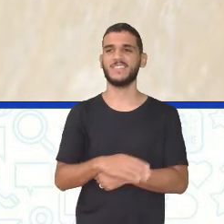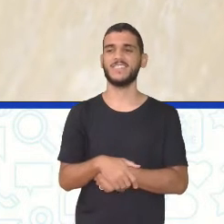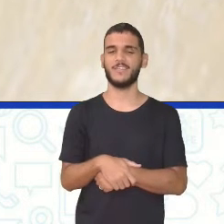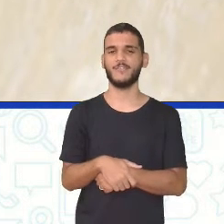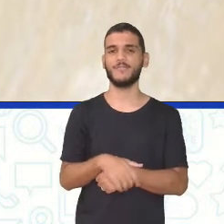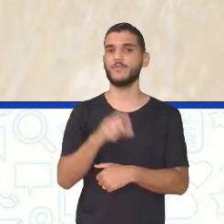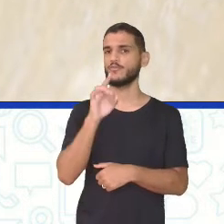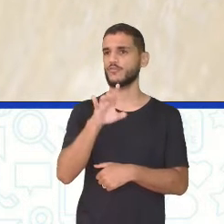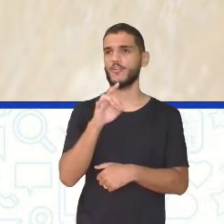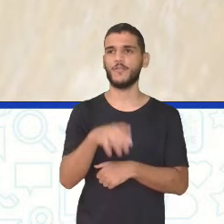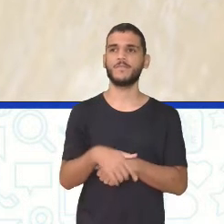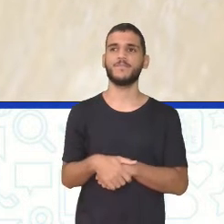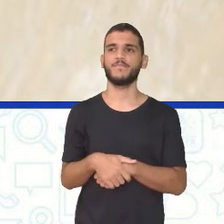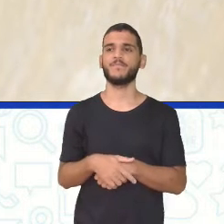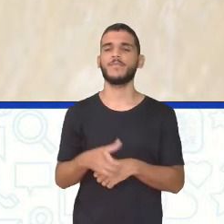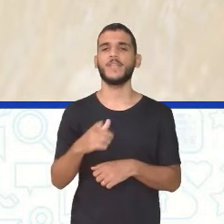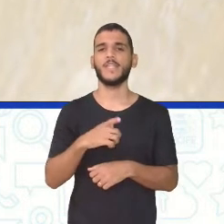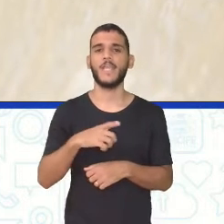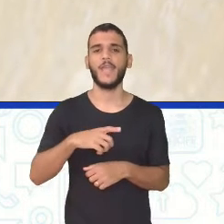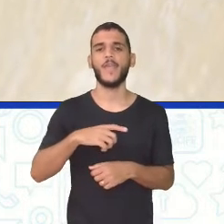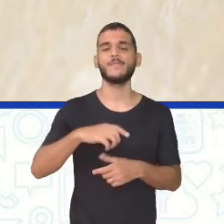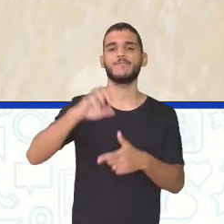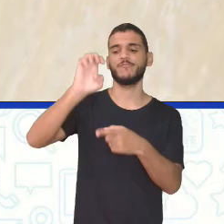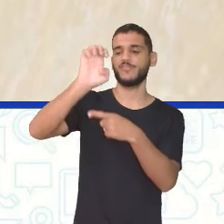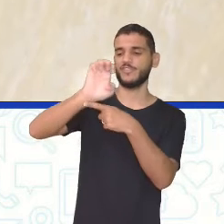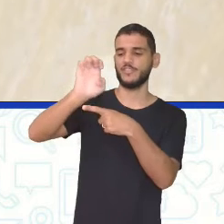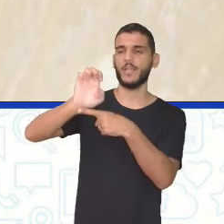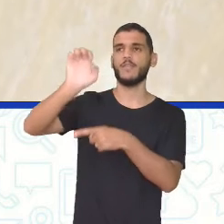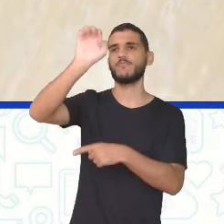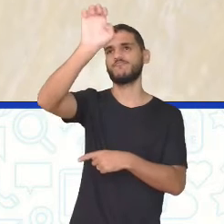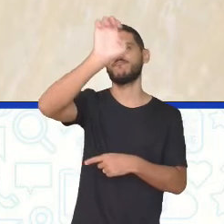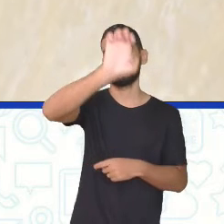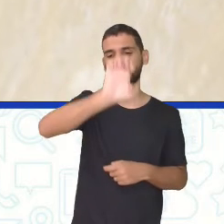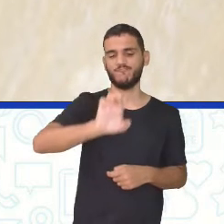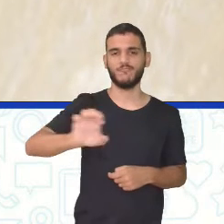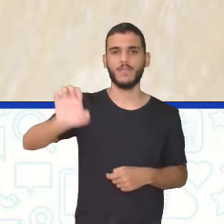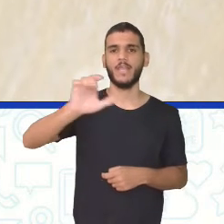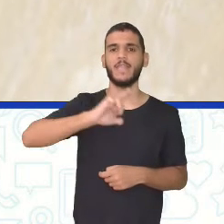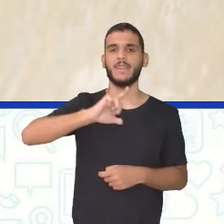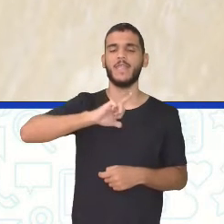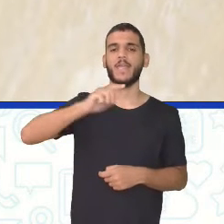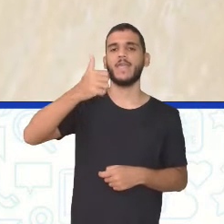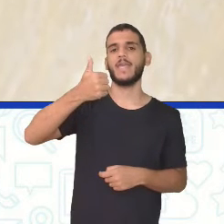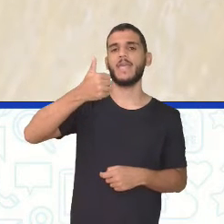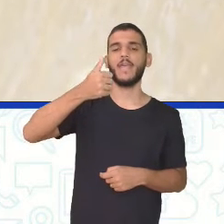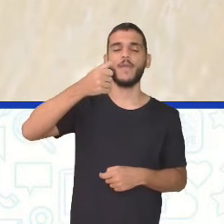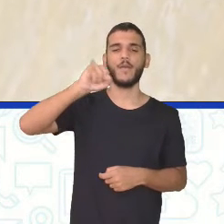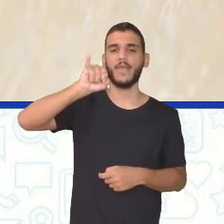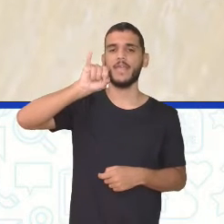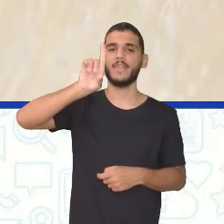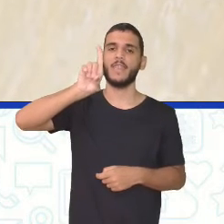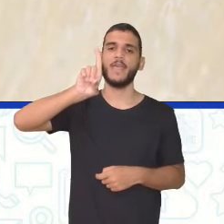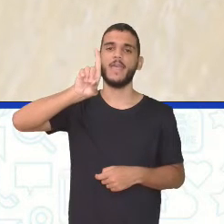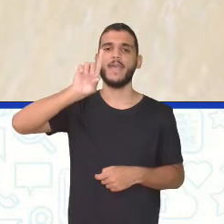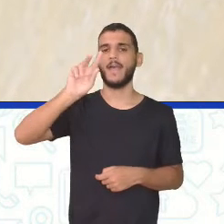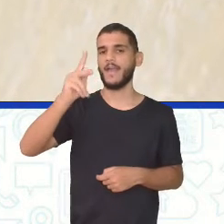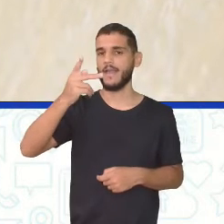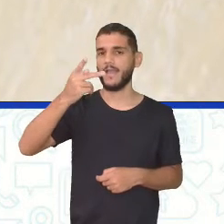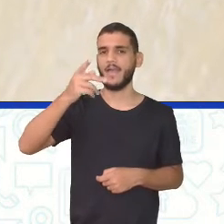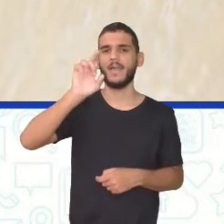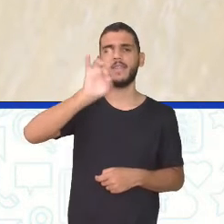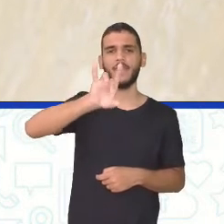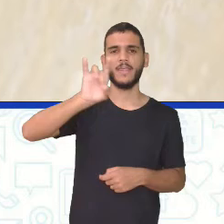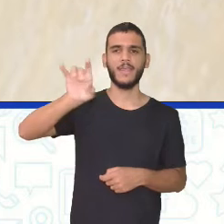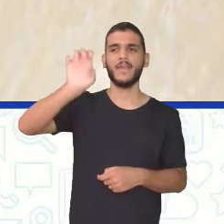do Brasil. Então a gente tem os estados brasileiros e o IDH dos estados brasileiros, tá?